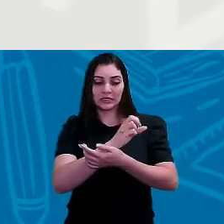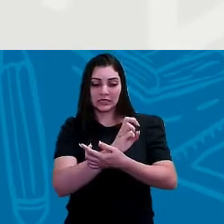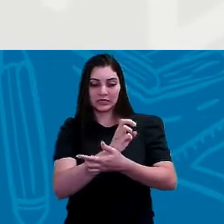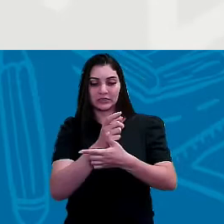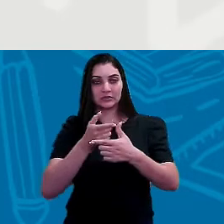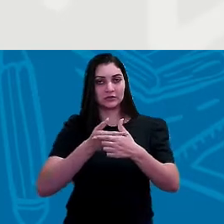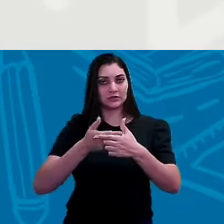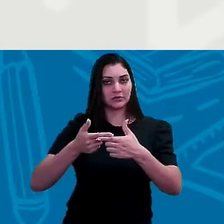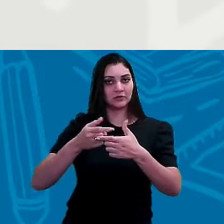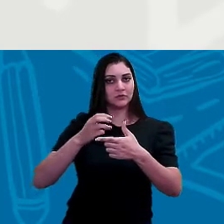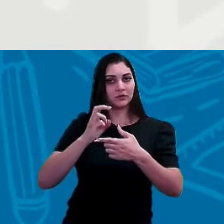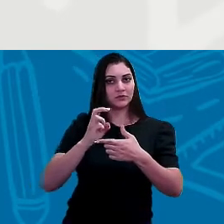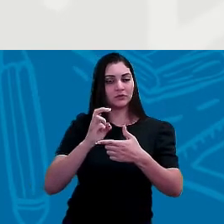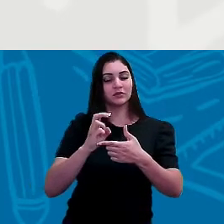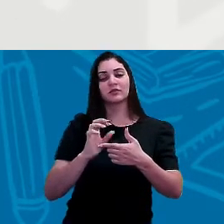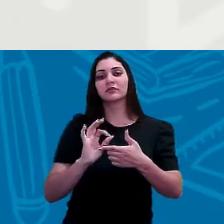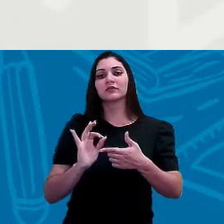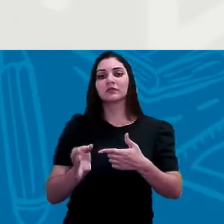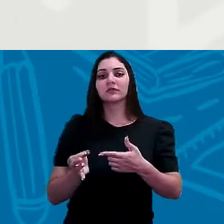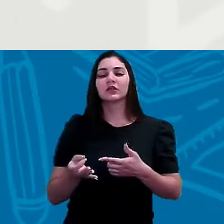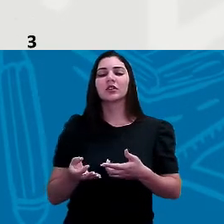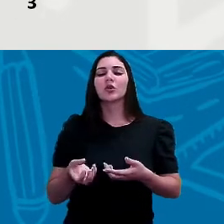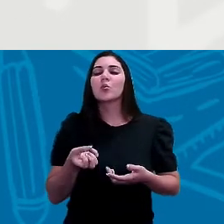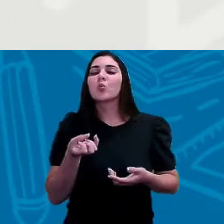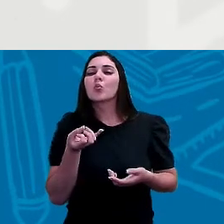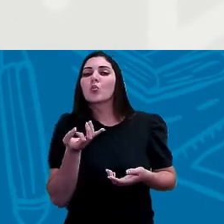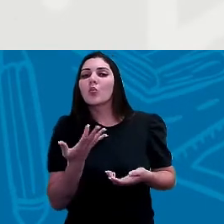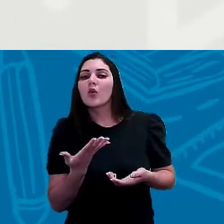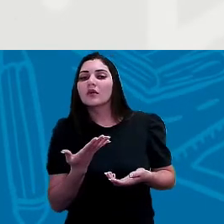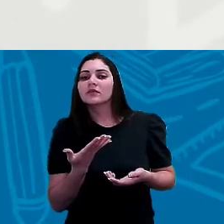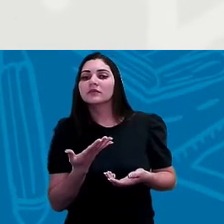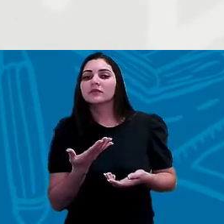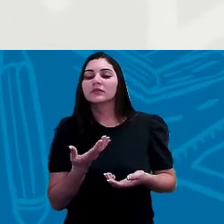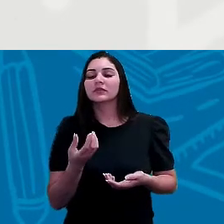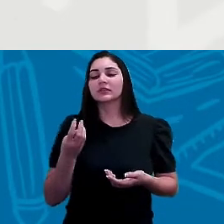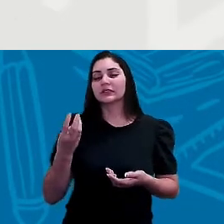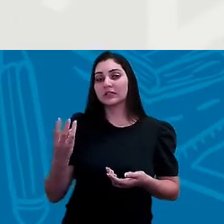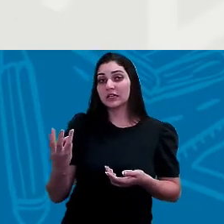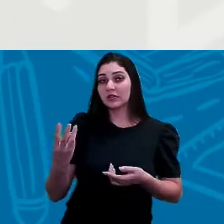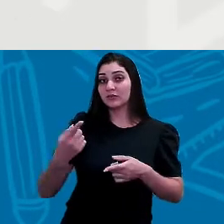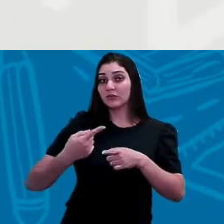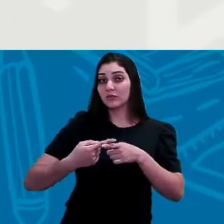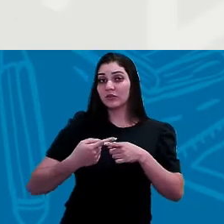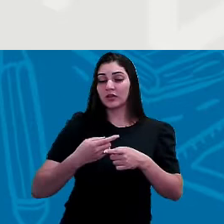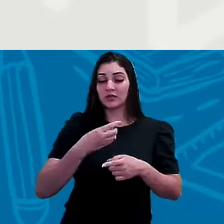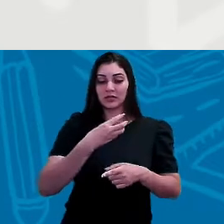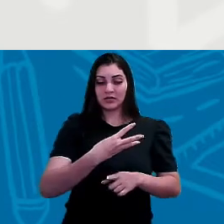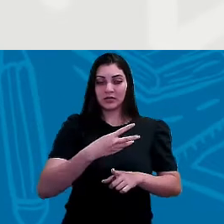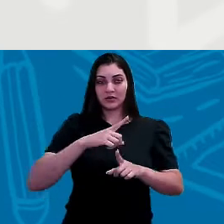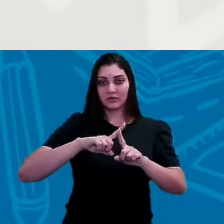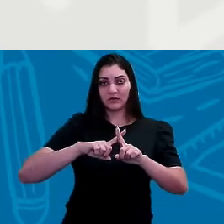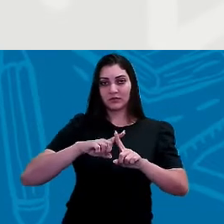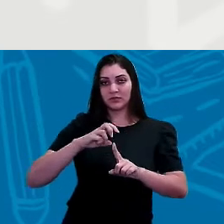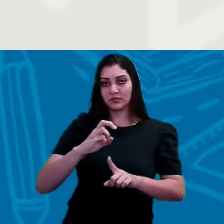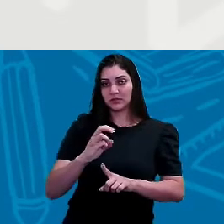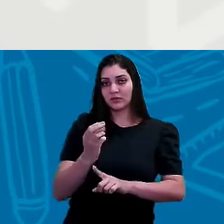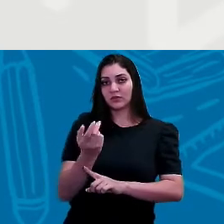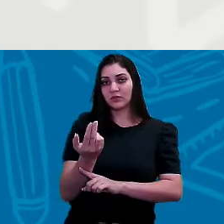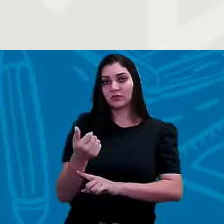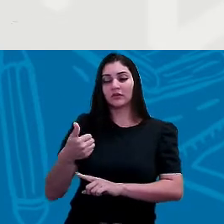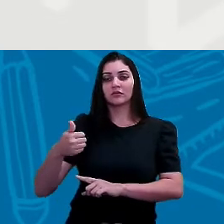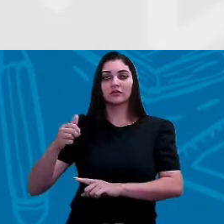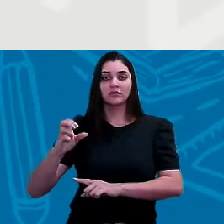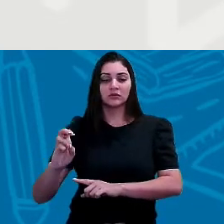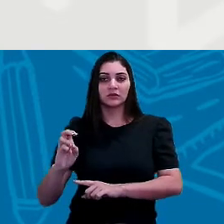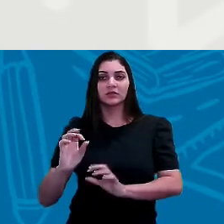por 5, tá? E aí, quanto é que dá? Dá 3. Por quê? 3 vezes 5, 15,